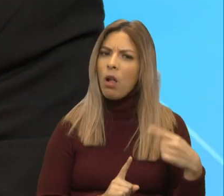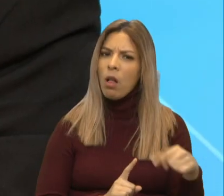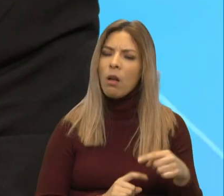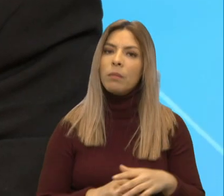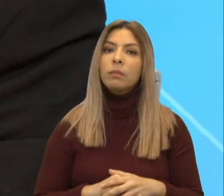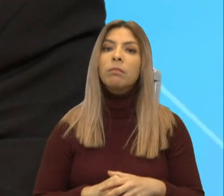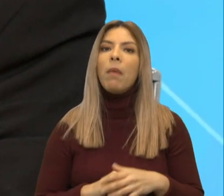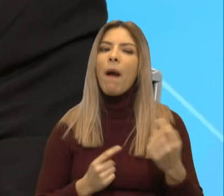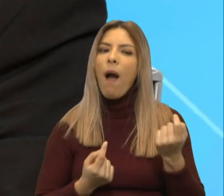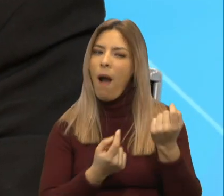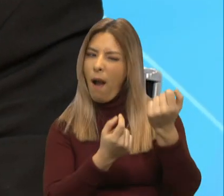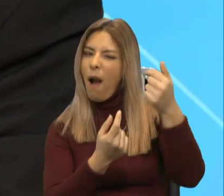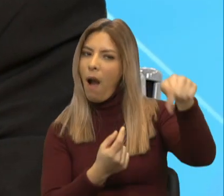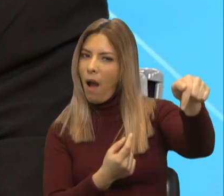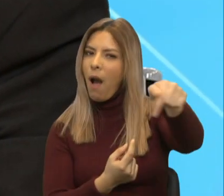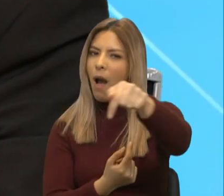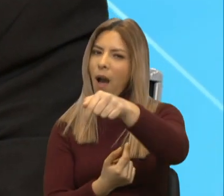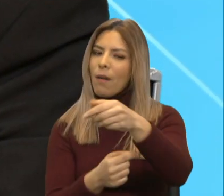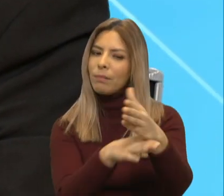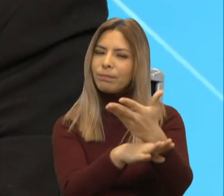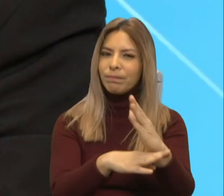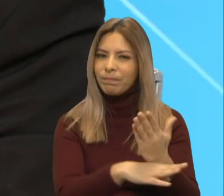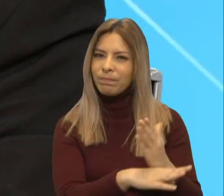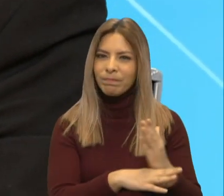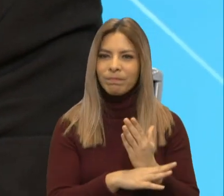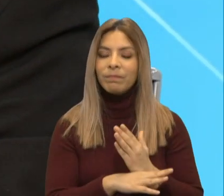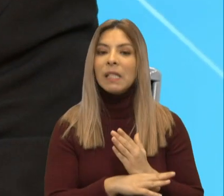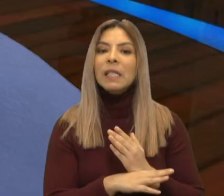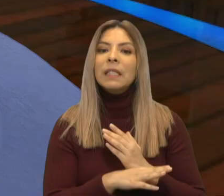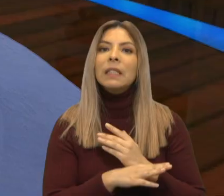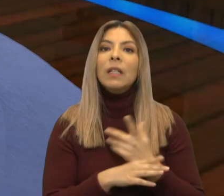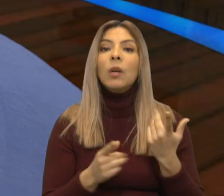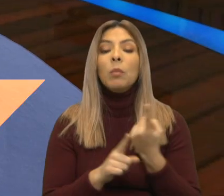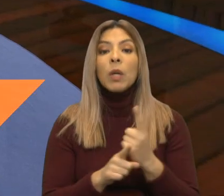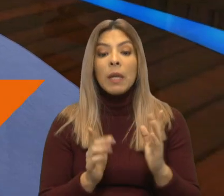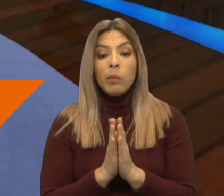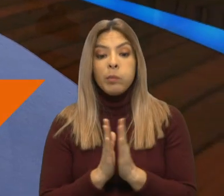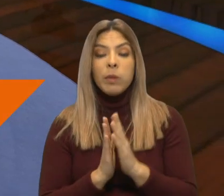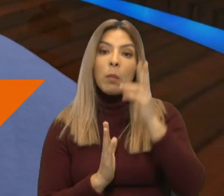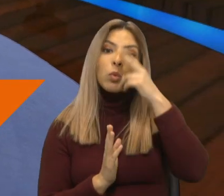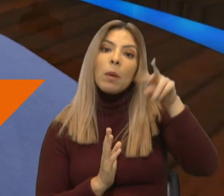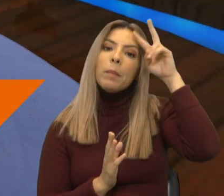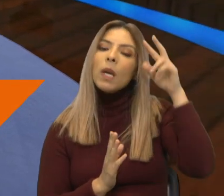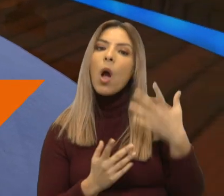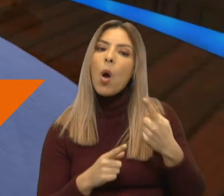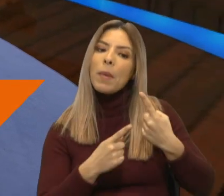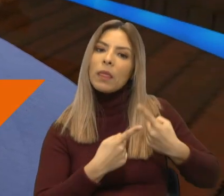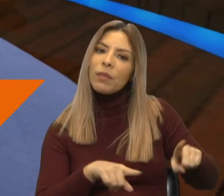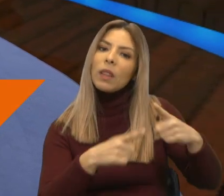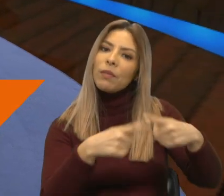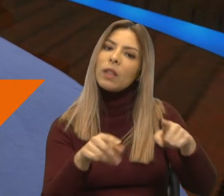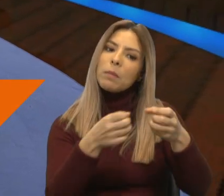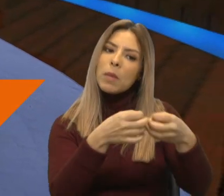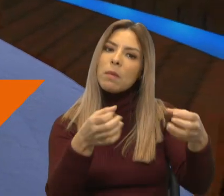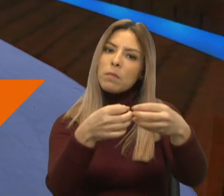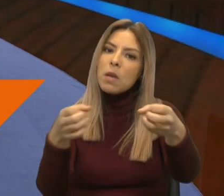Embora há sinais de polarização, porque hoje a realidade religiosa em Moçambique é muito mais variada e sem